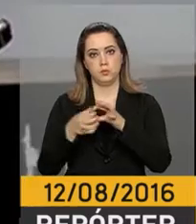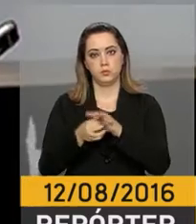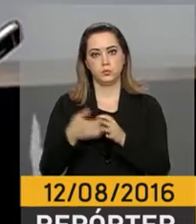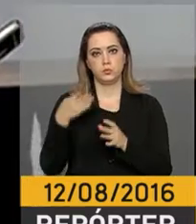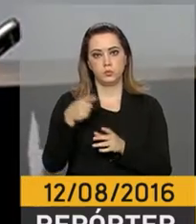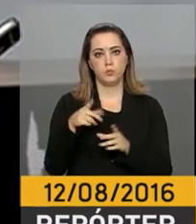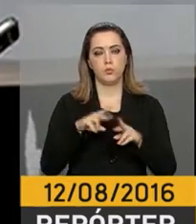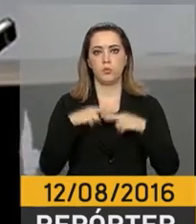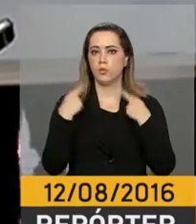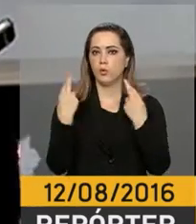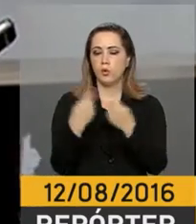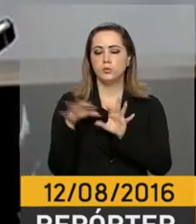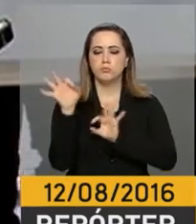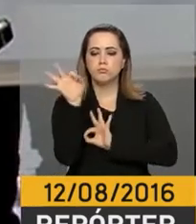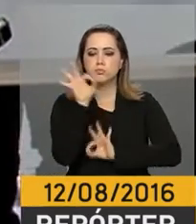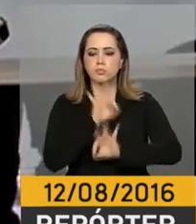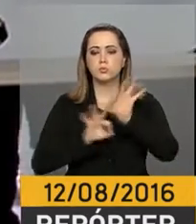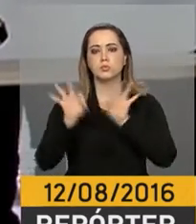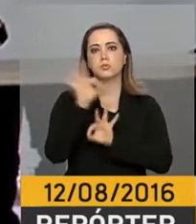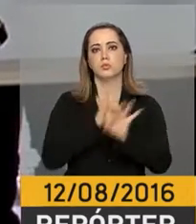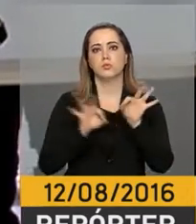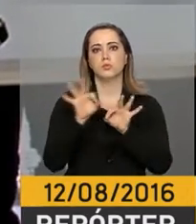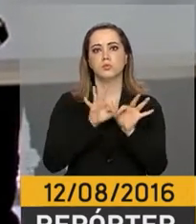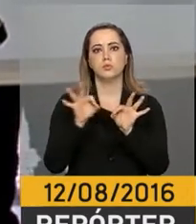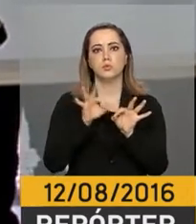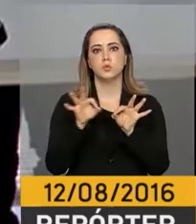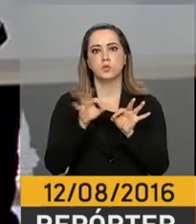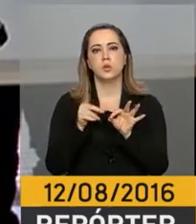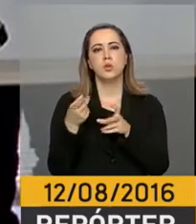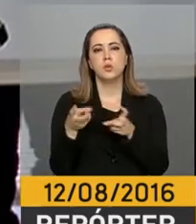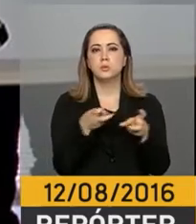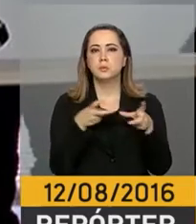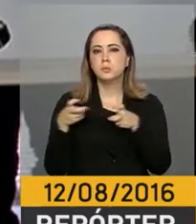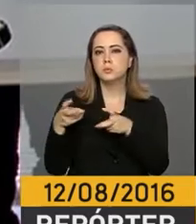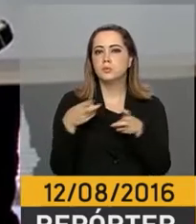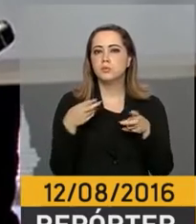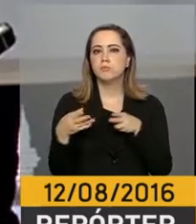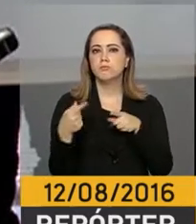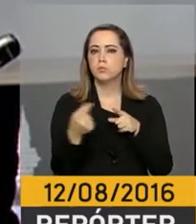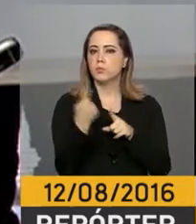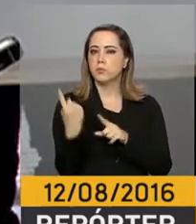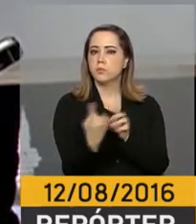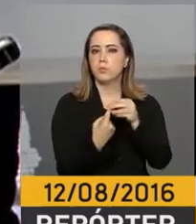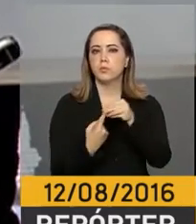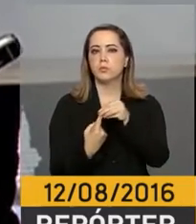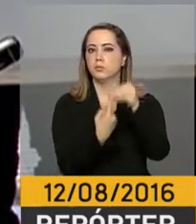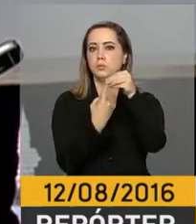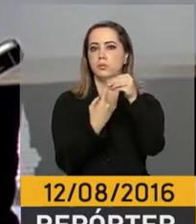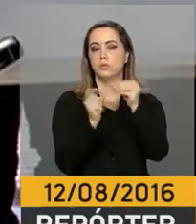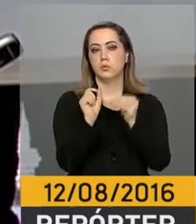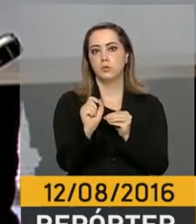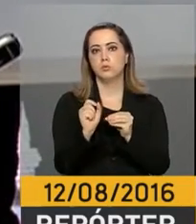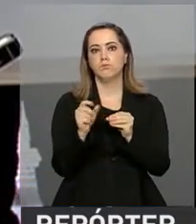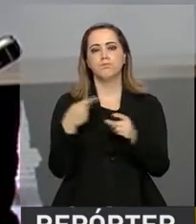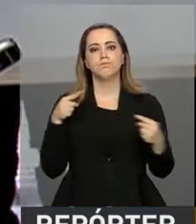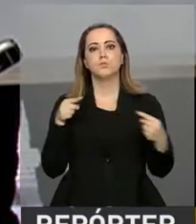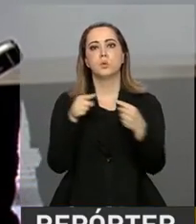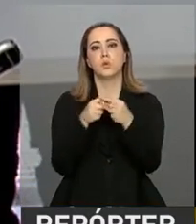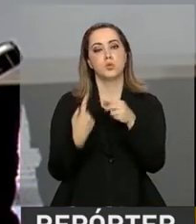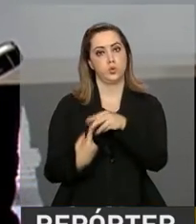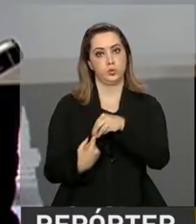É uma reunião de avaliação, de alinhamento de percepções, de alinhamento de objetivos para que